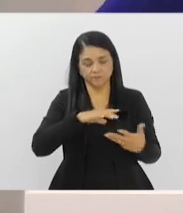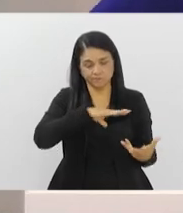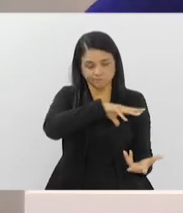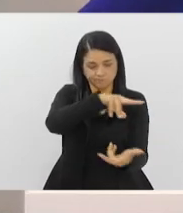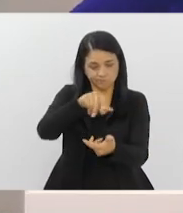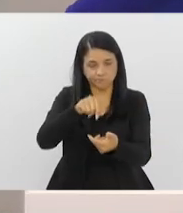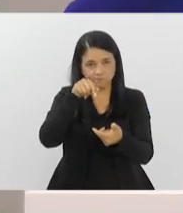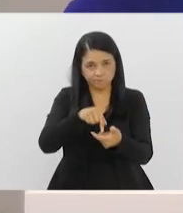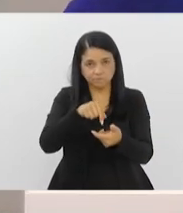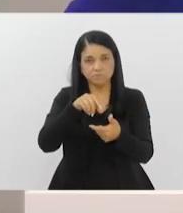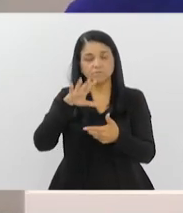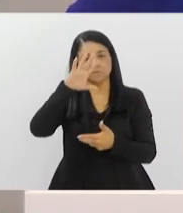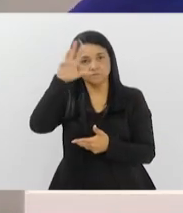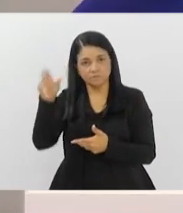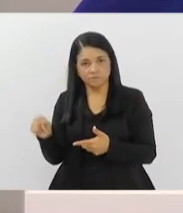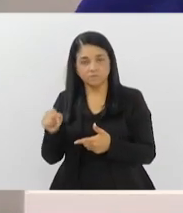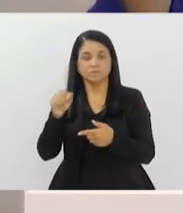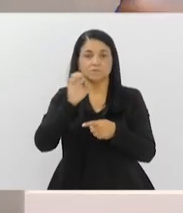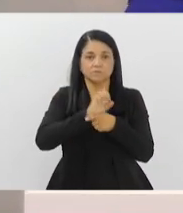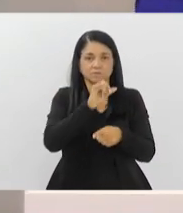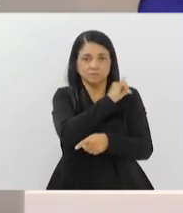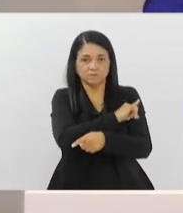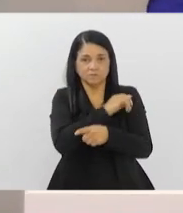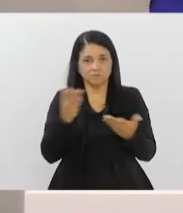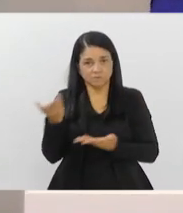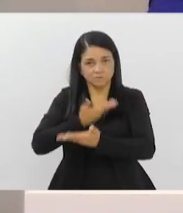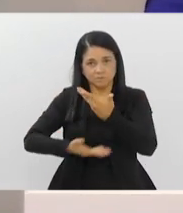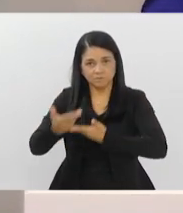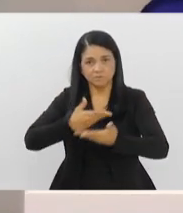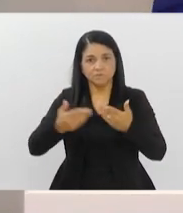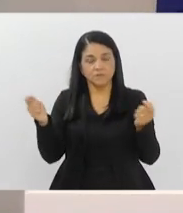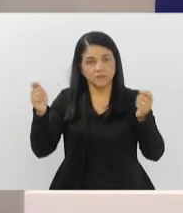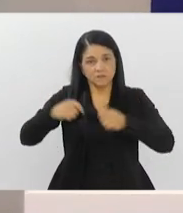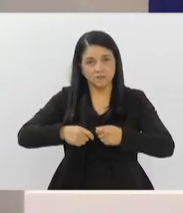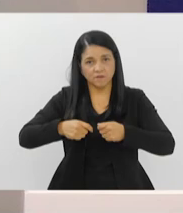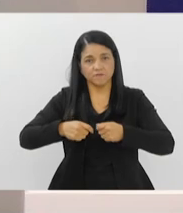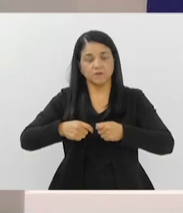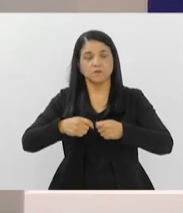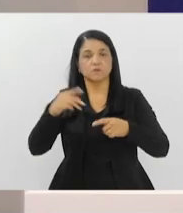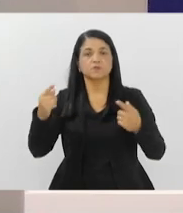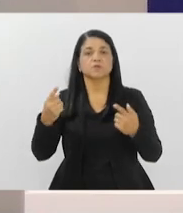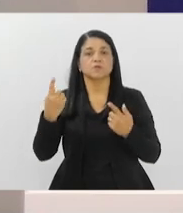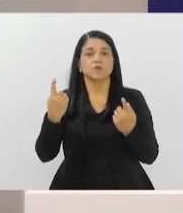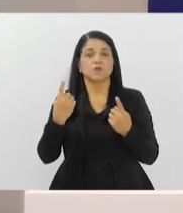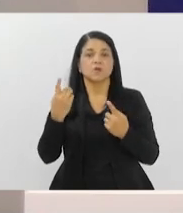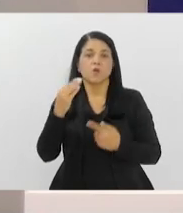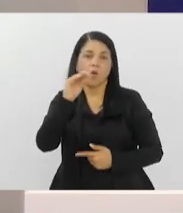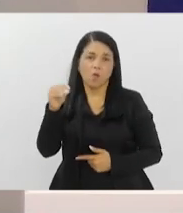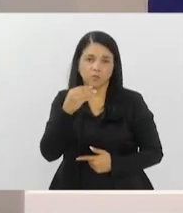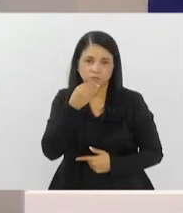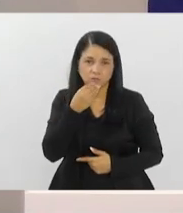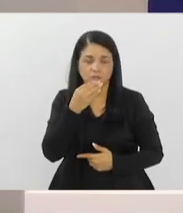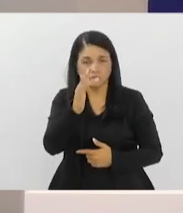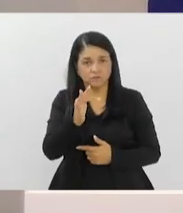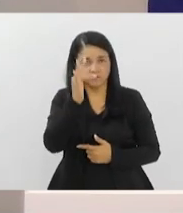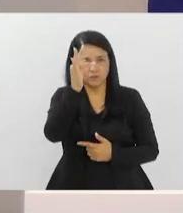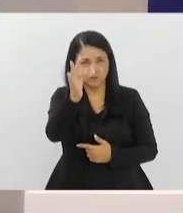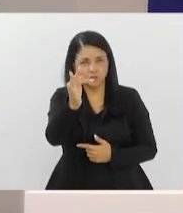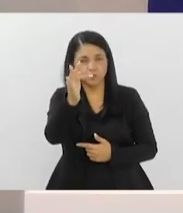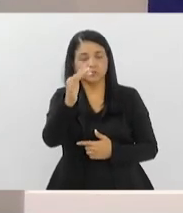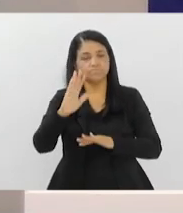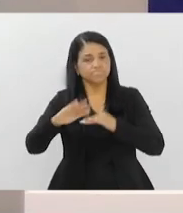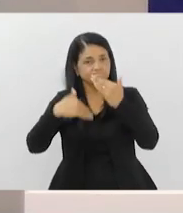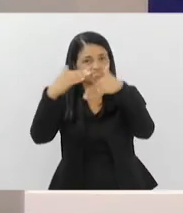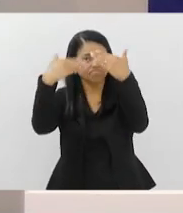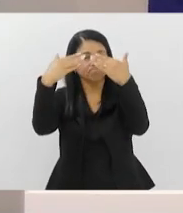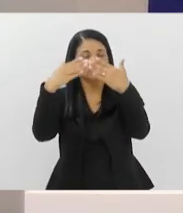Rio de Janeiro. Juntos, podemos transformar desafios em oportunidades, construir um futuro mais próspero